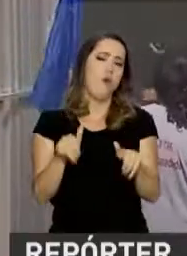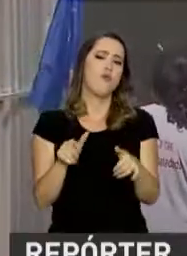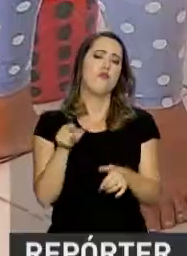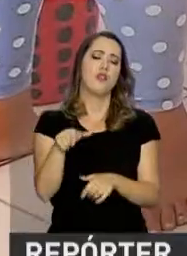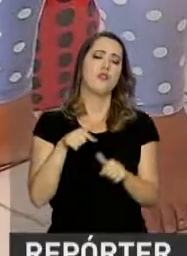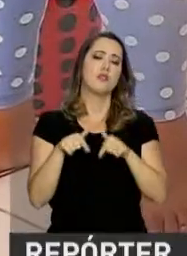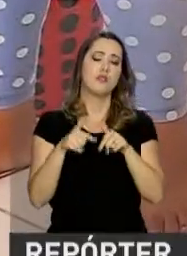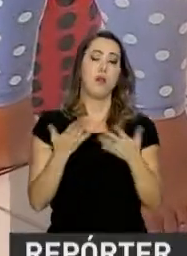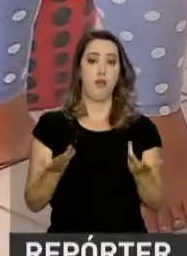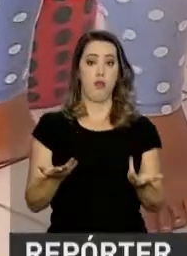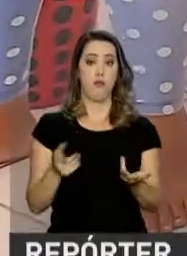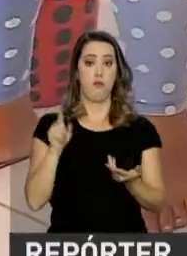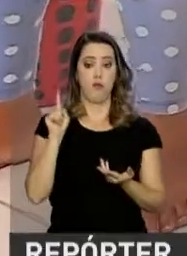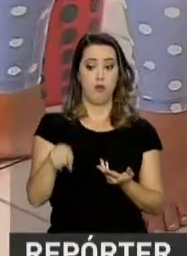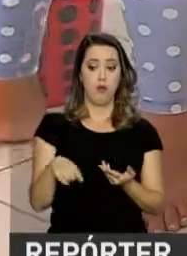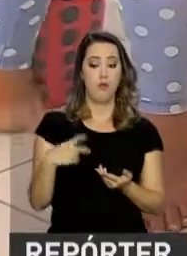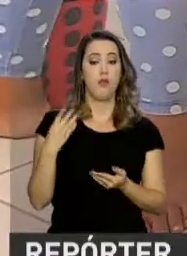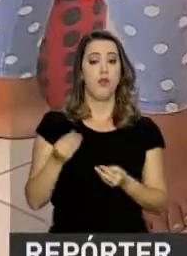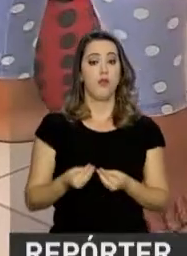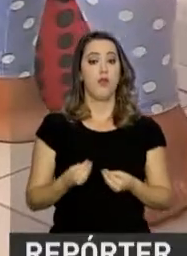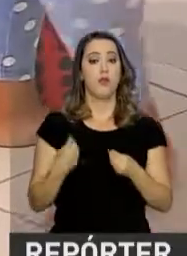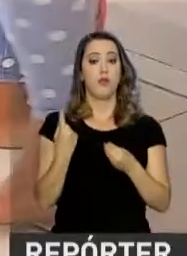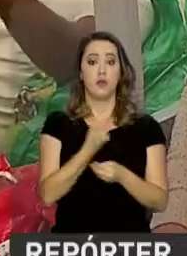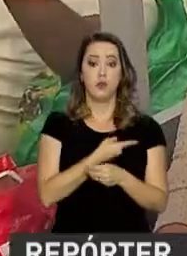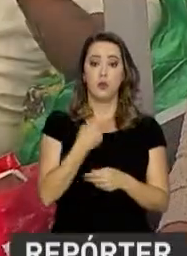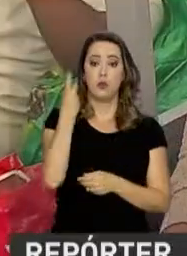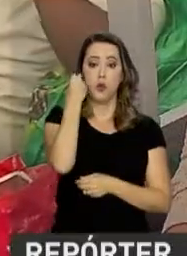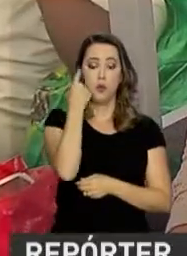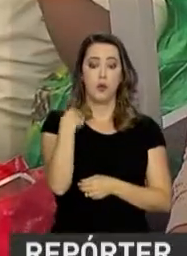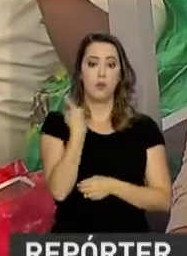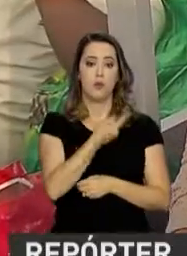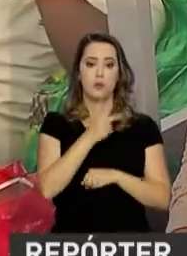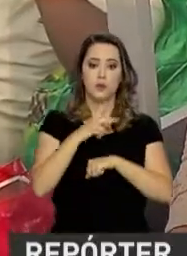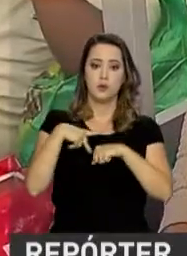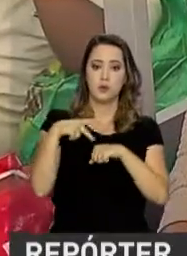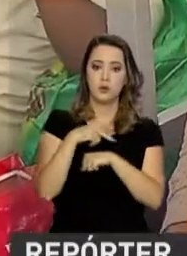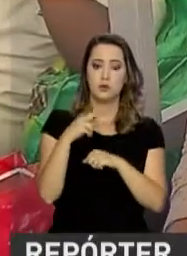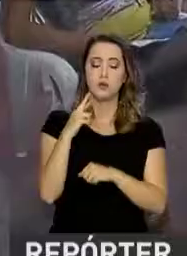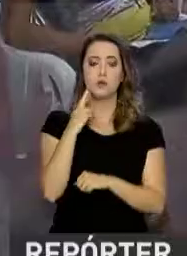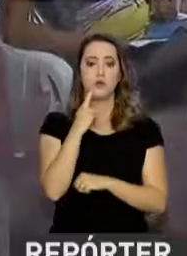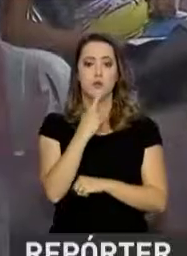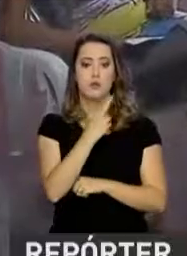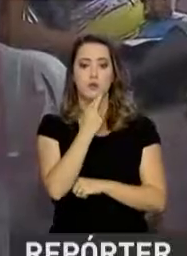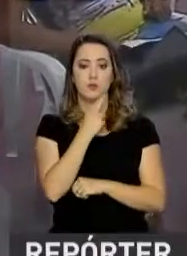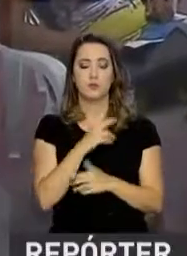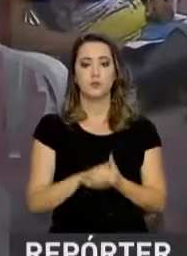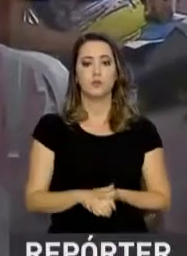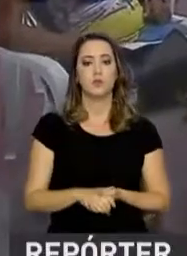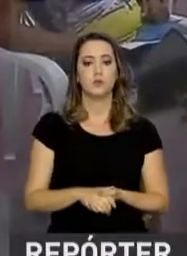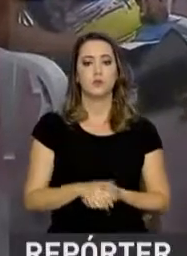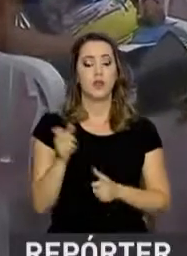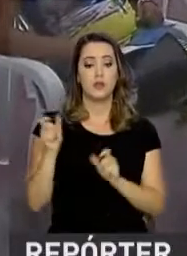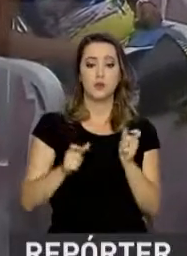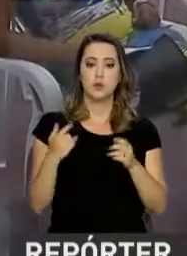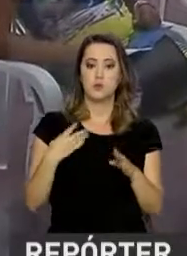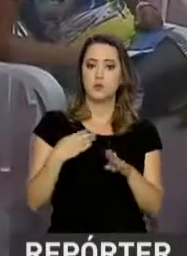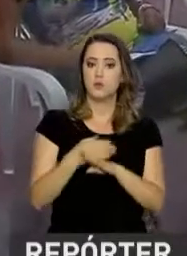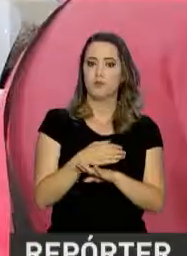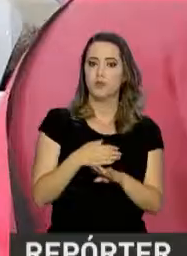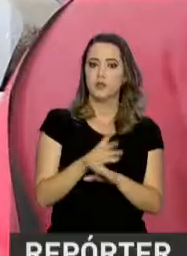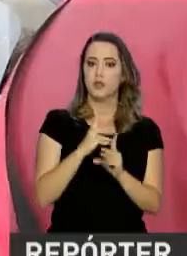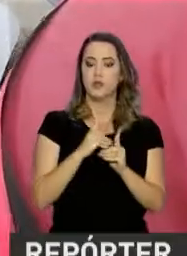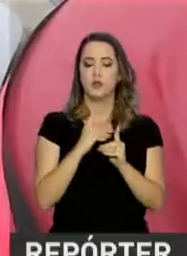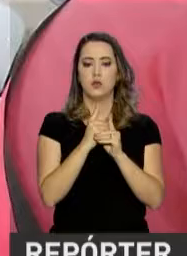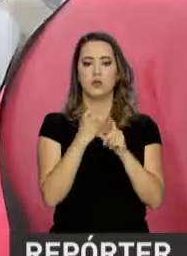dessa missão? É trazer a normalidade para o nosso território, para o nosso estado de Roraima. E os imigrantes também encontraram um